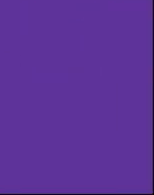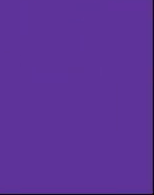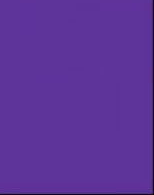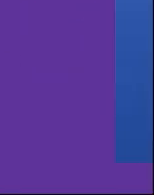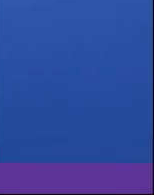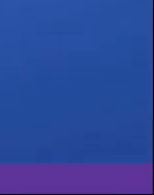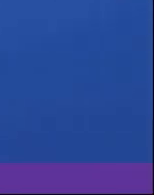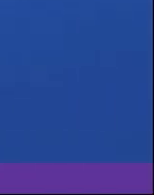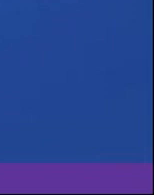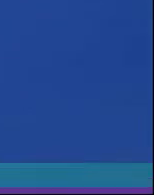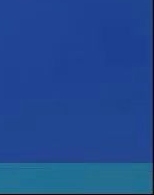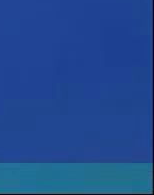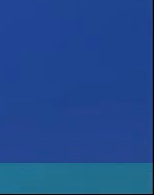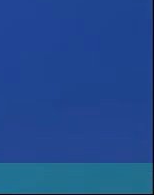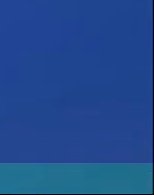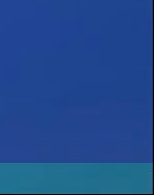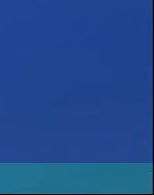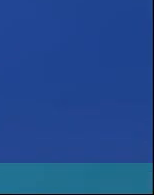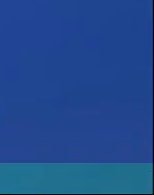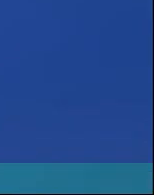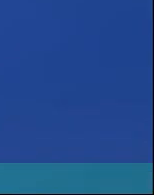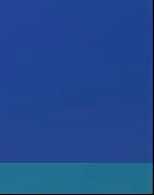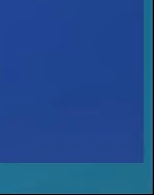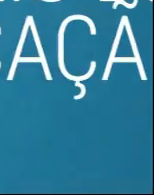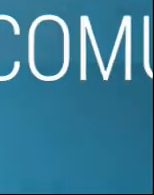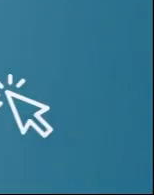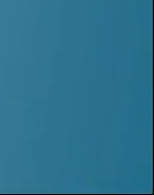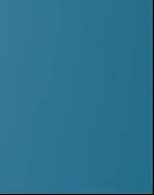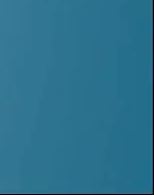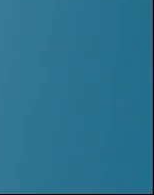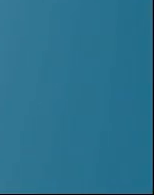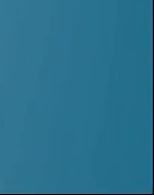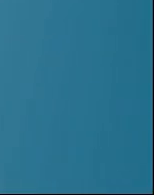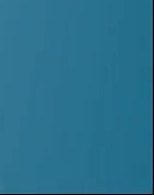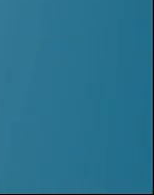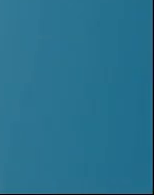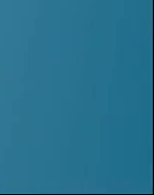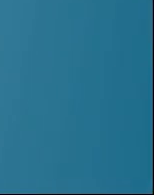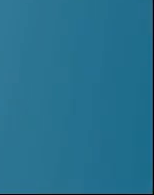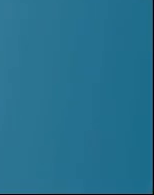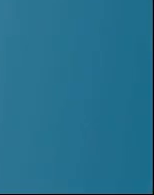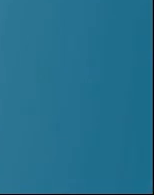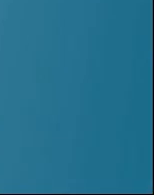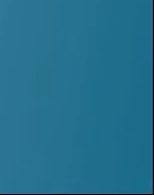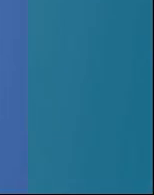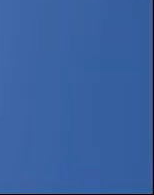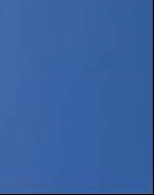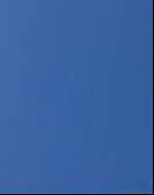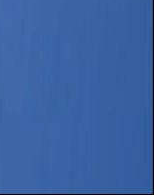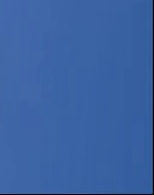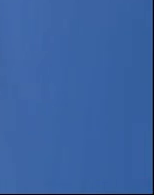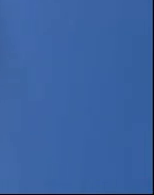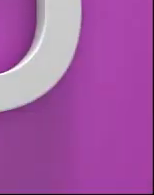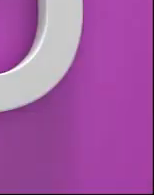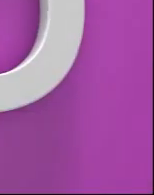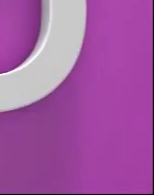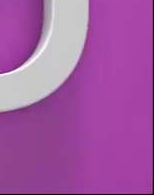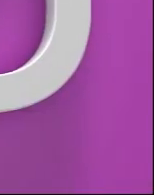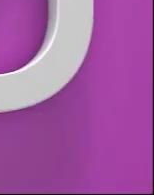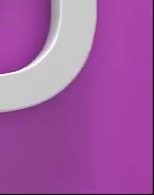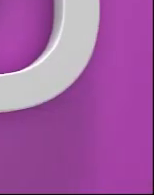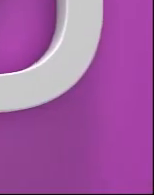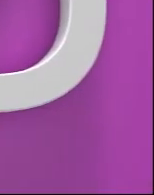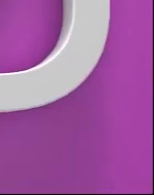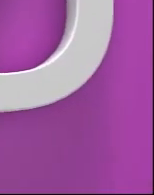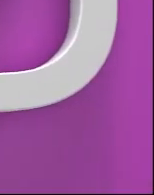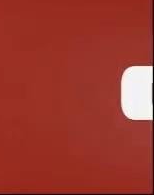temos vários canais de comunicação. Confira o que acontece na Câmara pelo site e pelas nossas redes sociais, como Facebook,